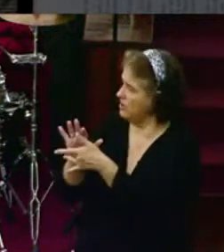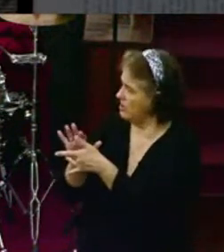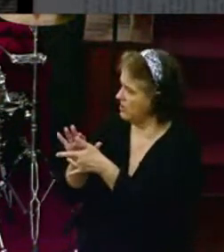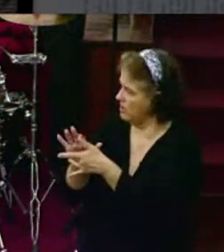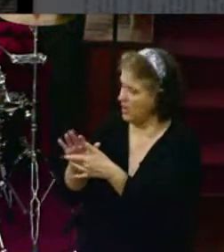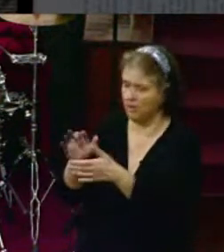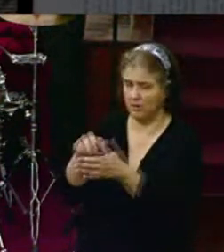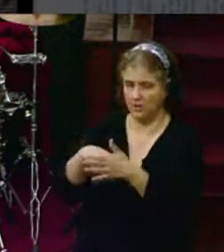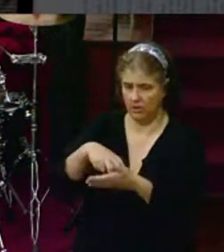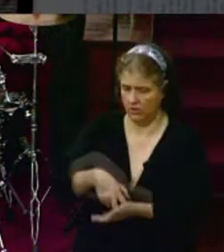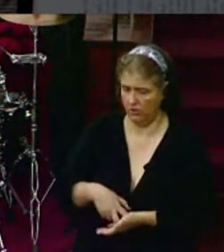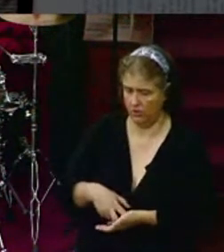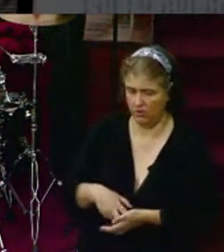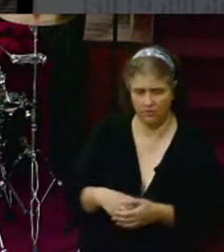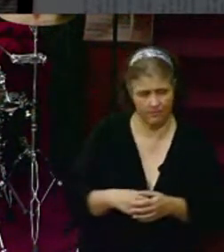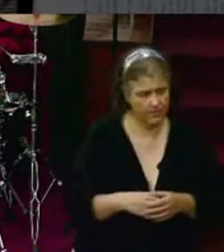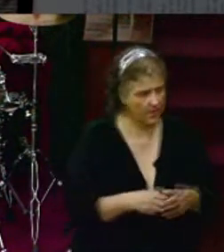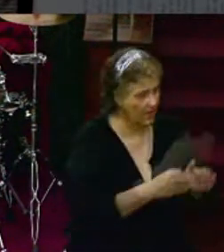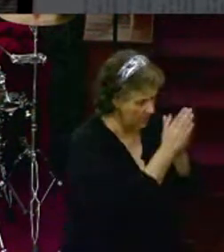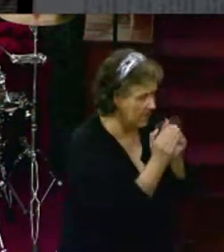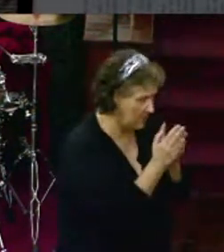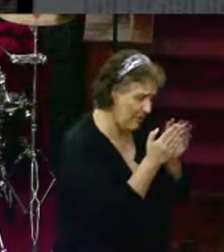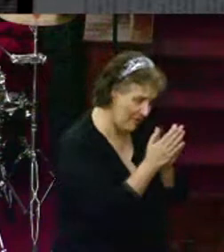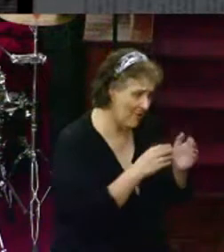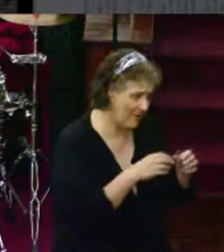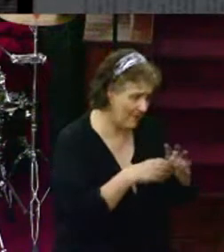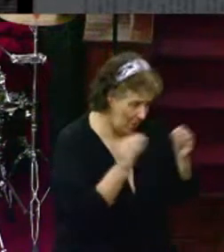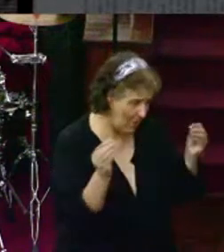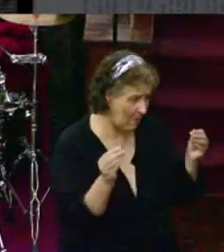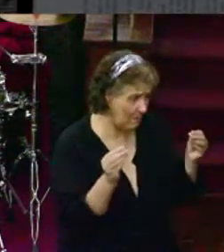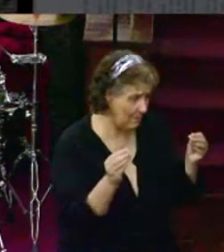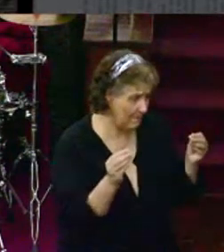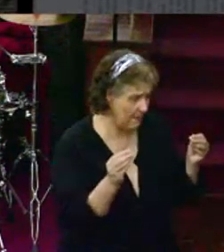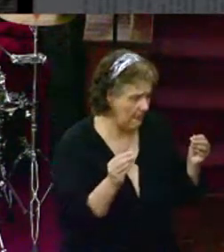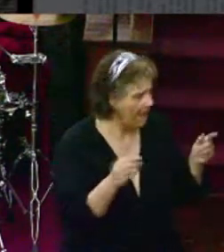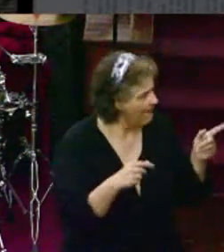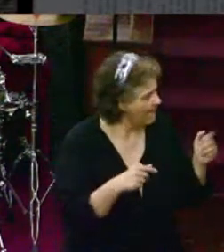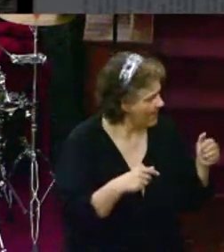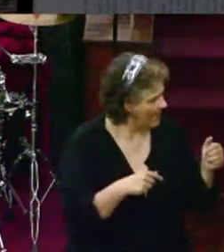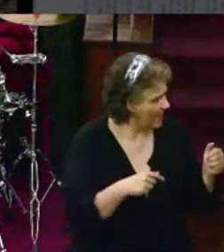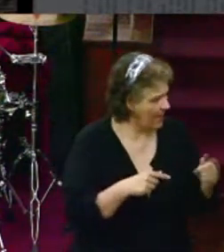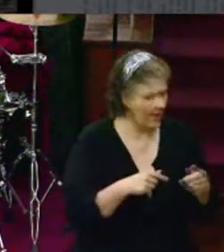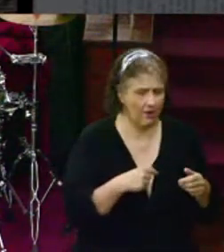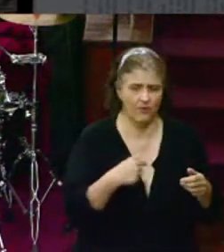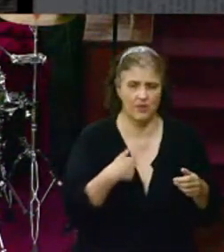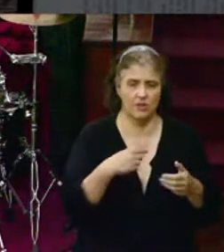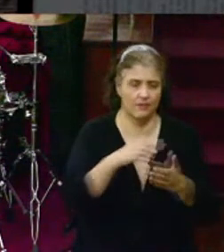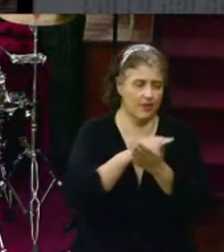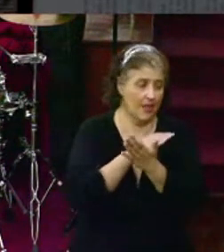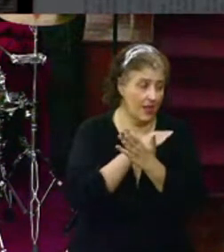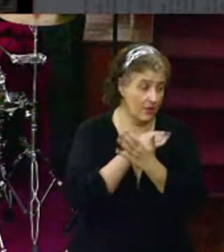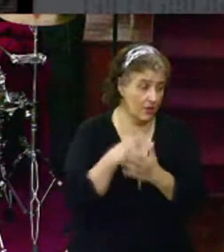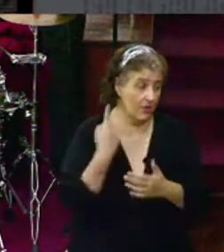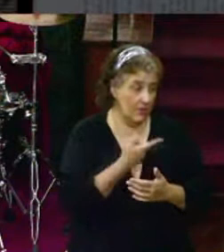digno de que lhe faças isto, porque é amigo do nosso povo, e ele mesmo nos edificou a